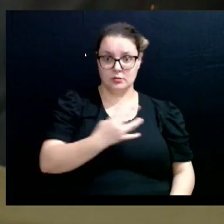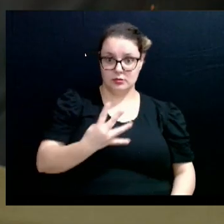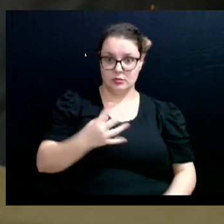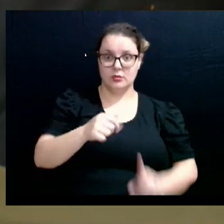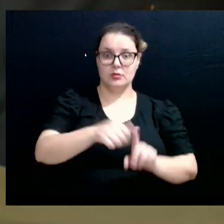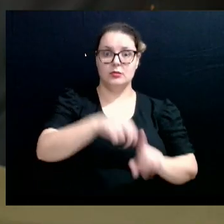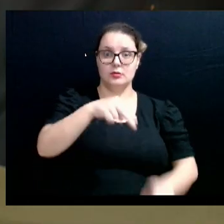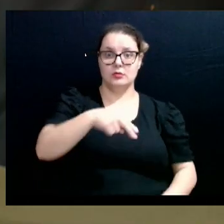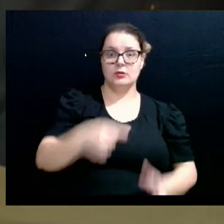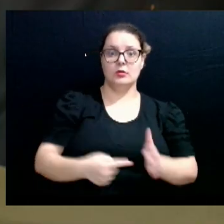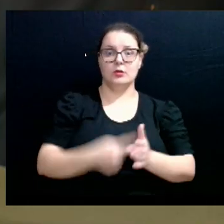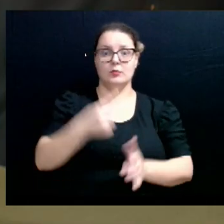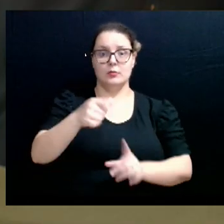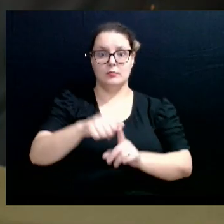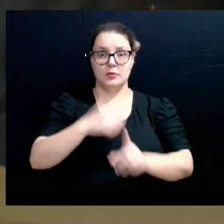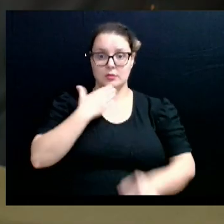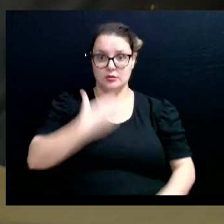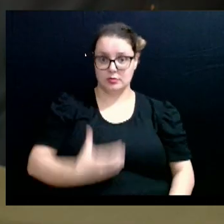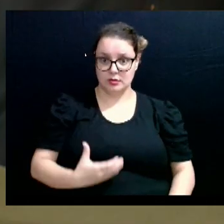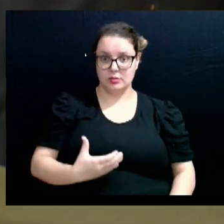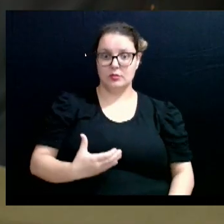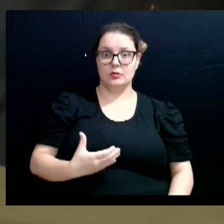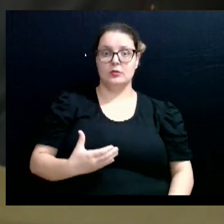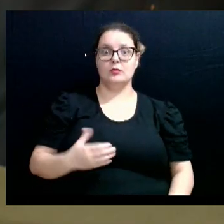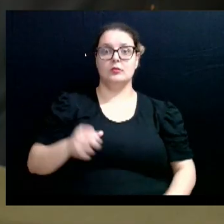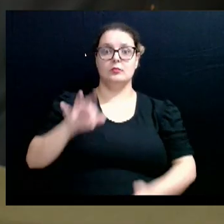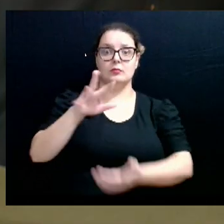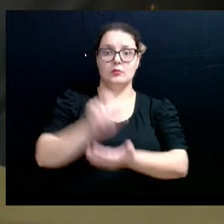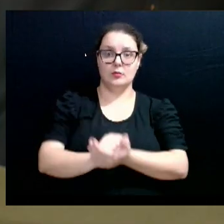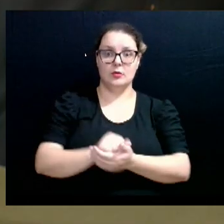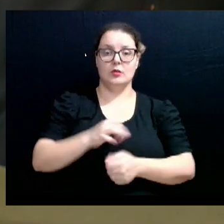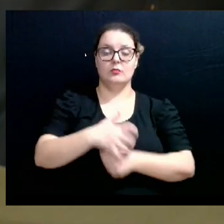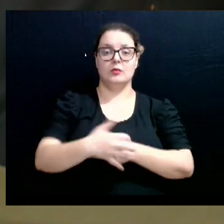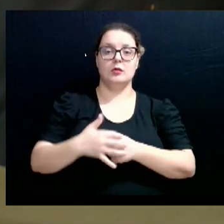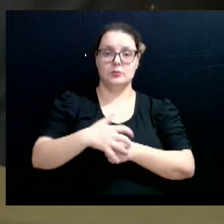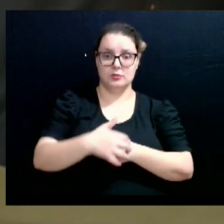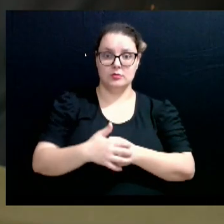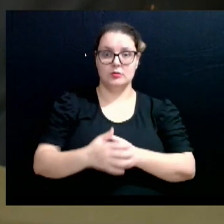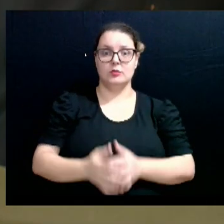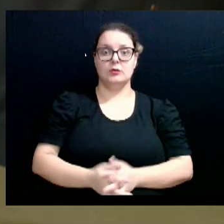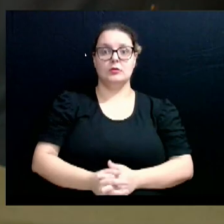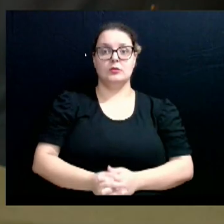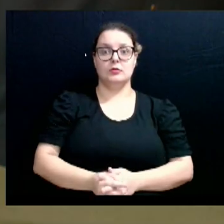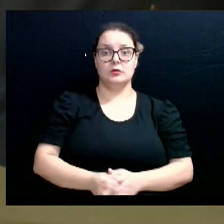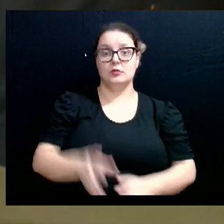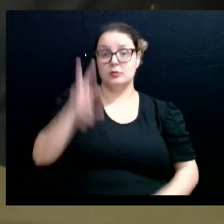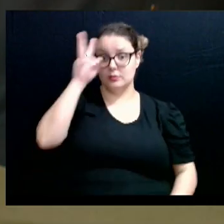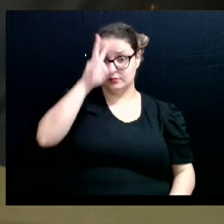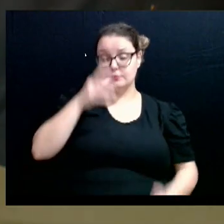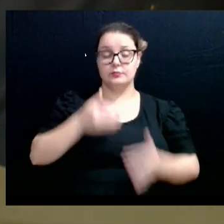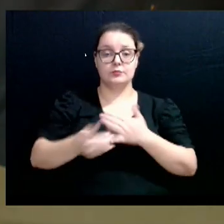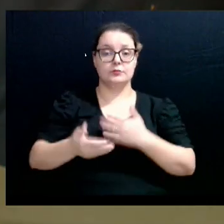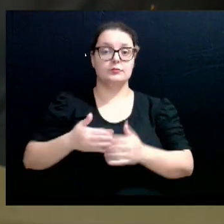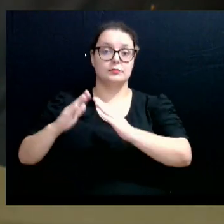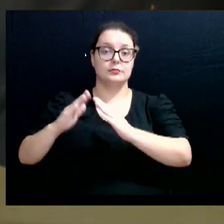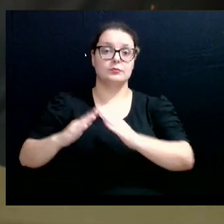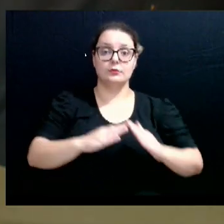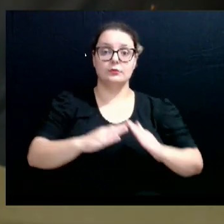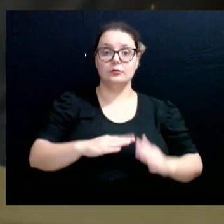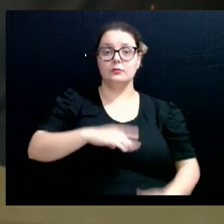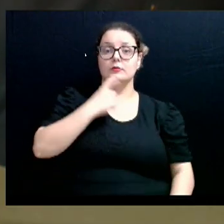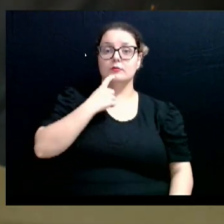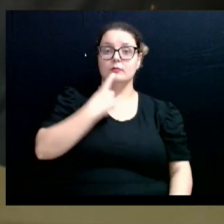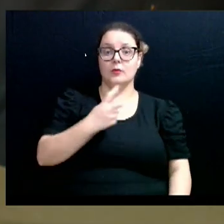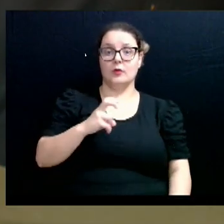de dezembro por formulário eletrônico. Lembrando que qualquer morador de Campinas com 15 anos ou mais poderá